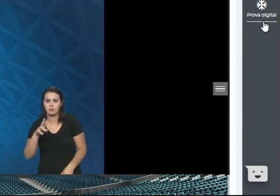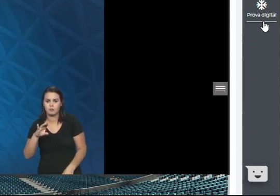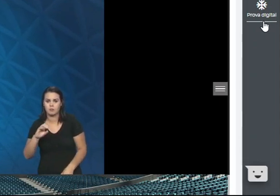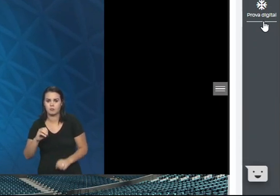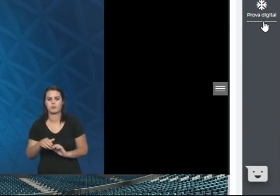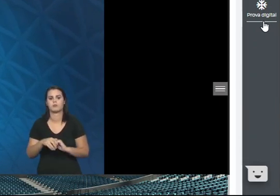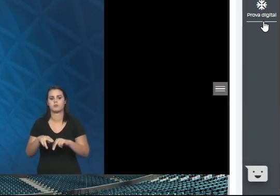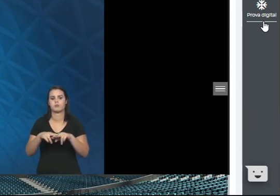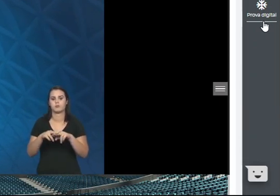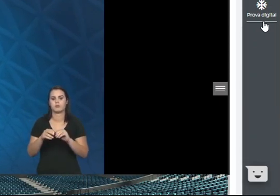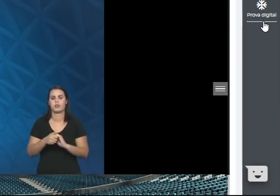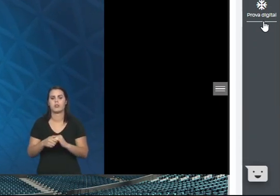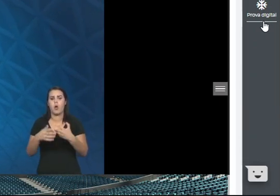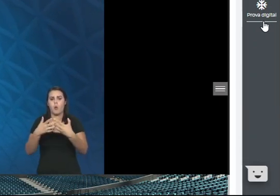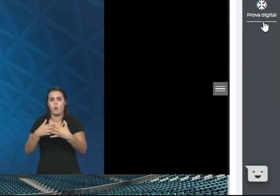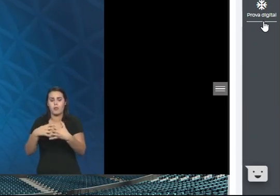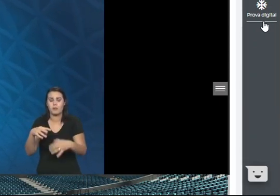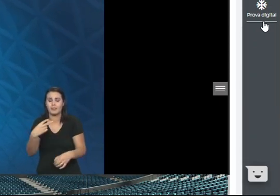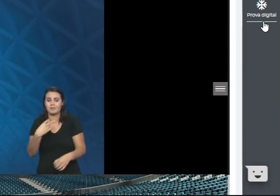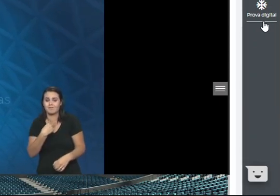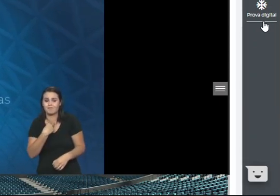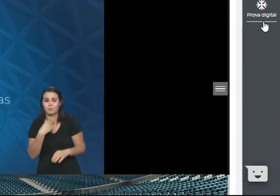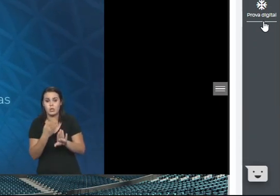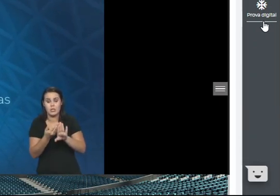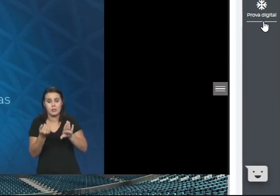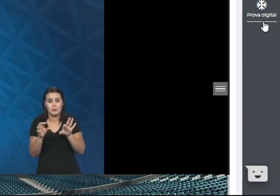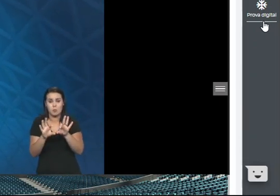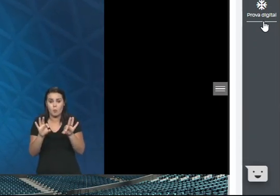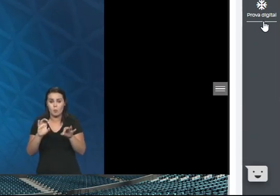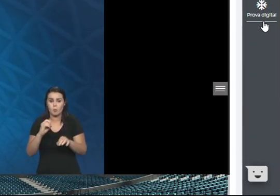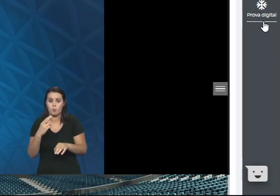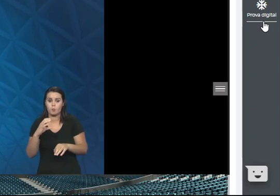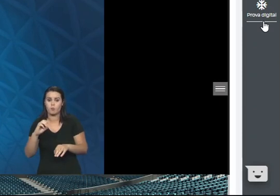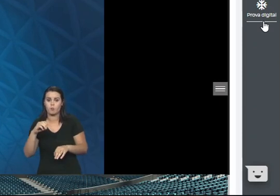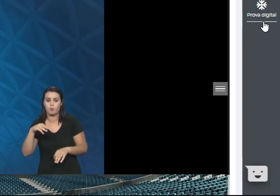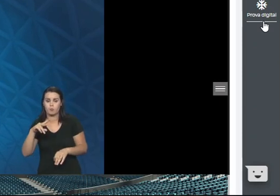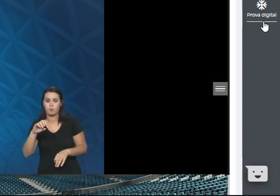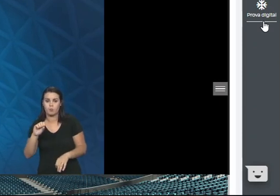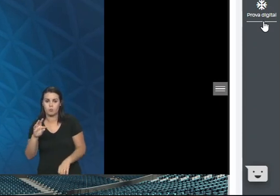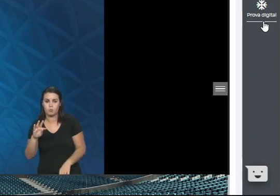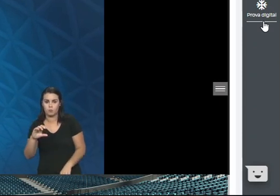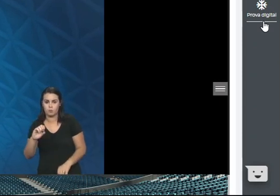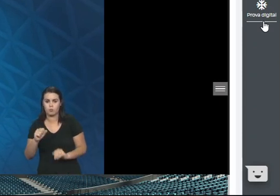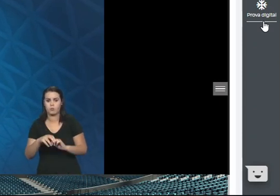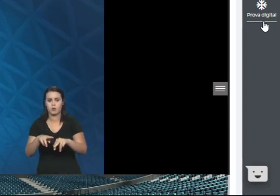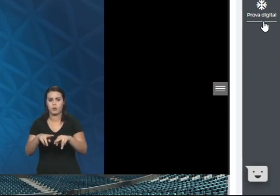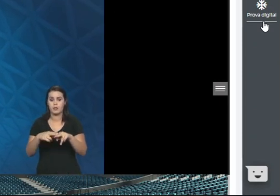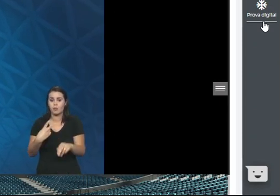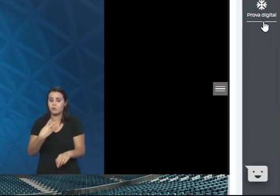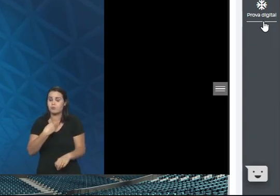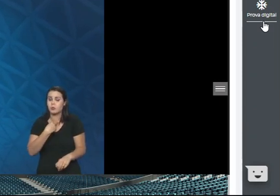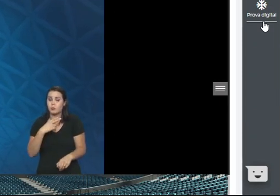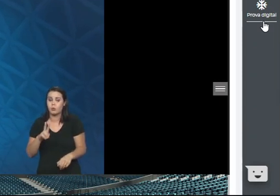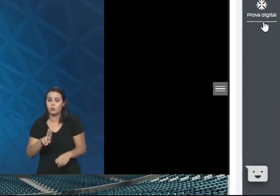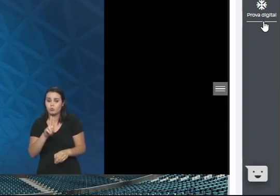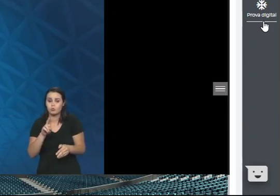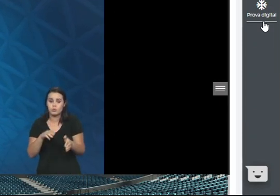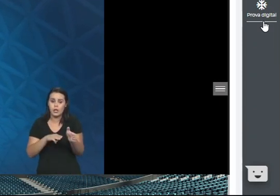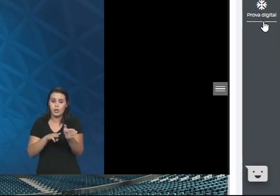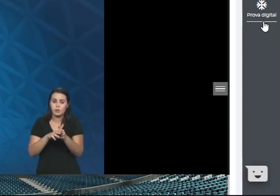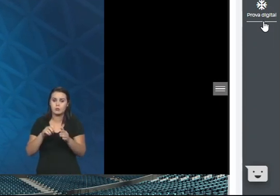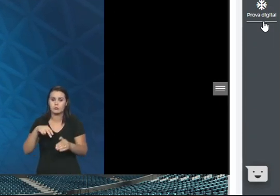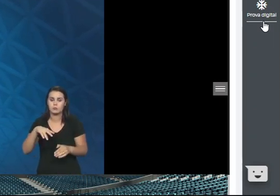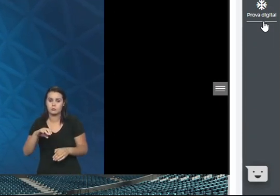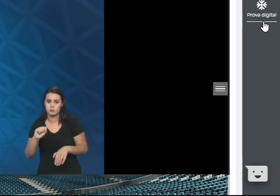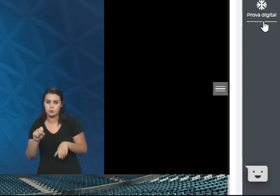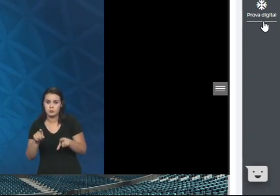aquelas que não se pode classificar como simples ou compostas. Portanto, não é possível aplicar os métodos de nós e de Ritter nesse tipo